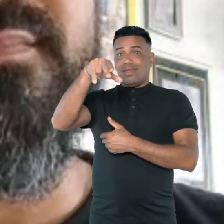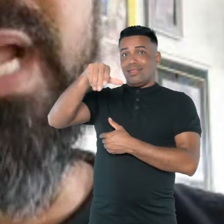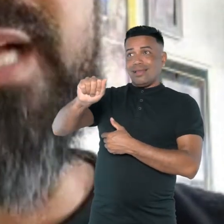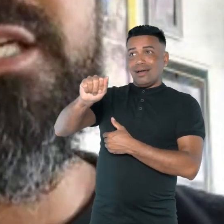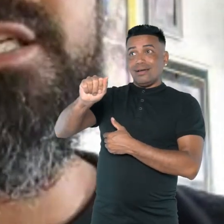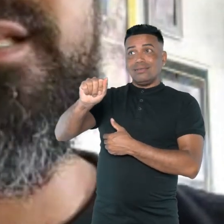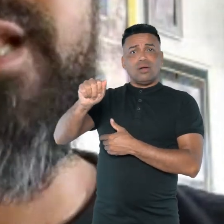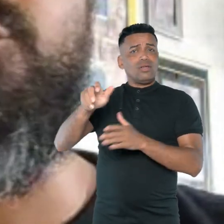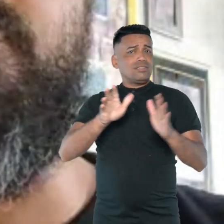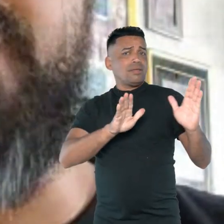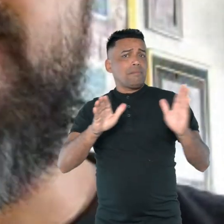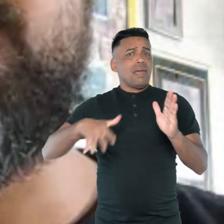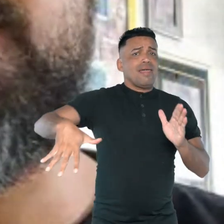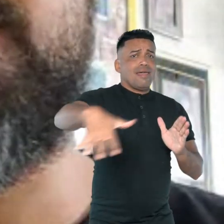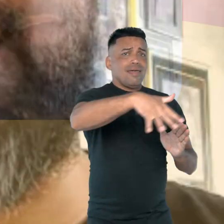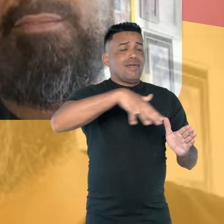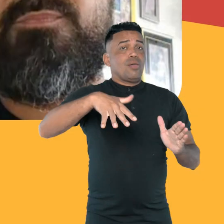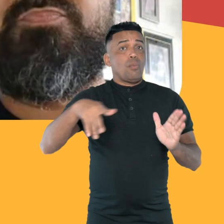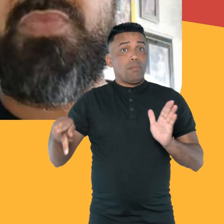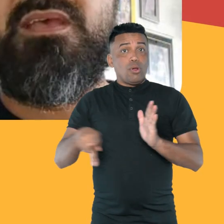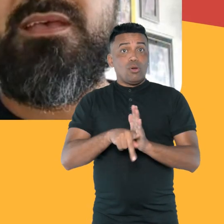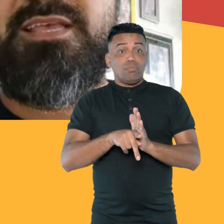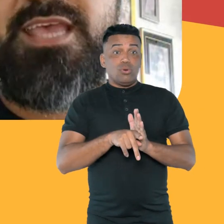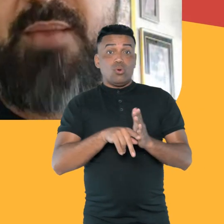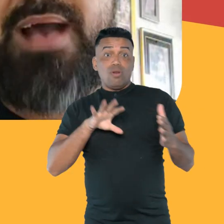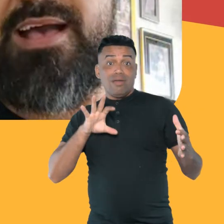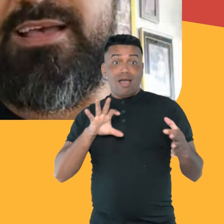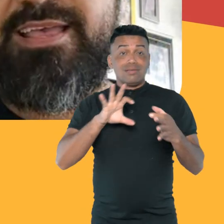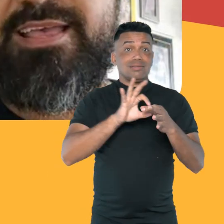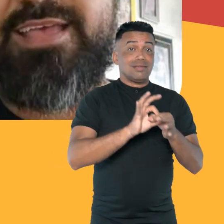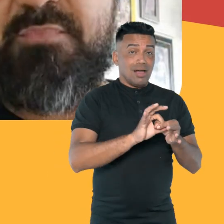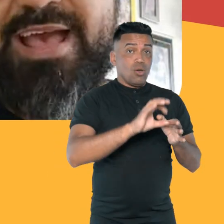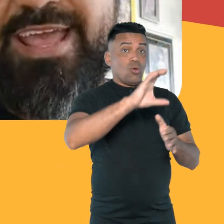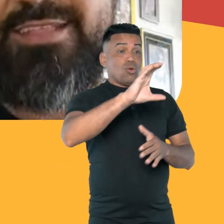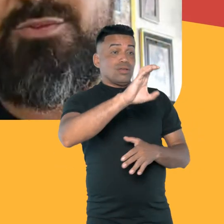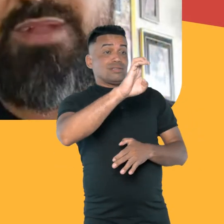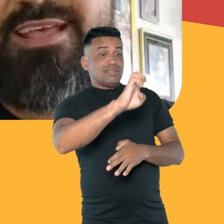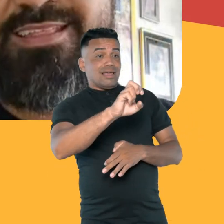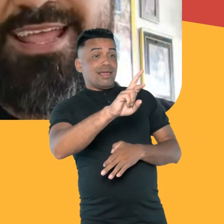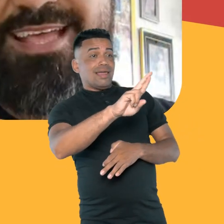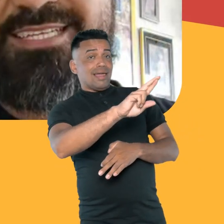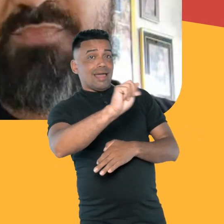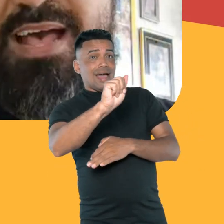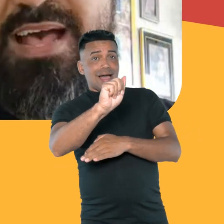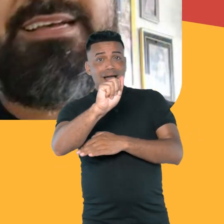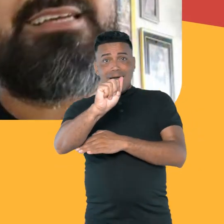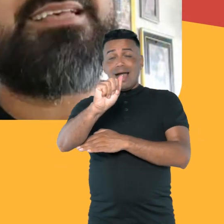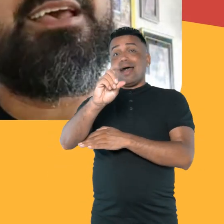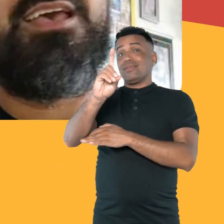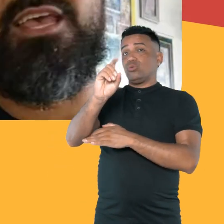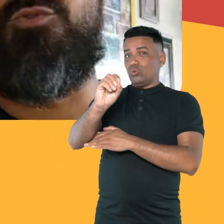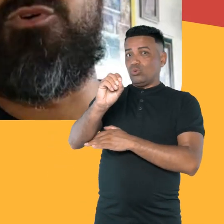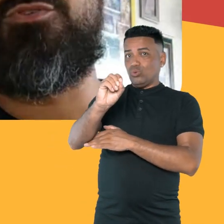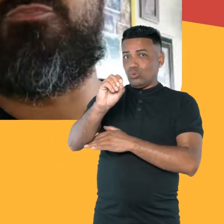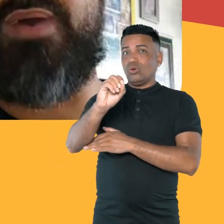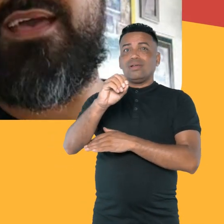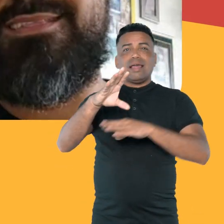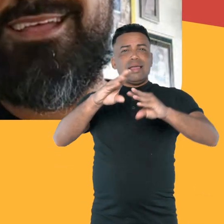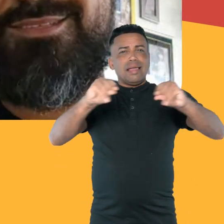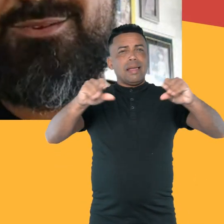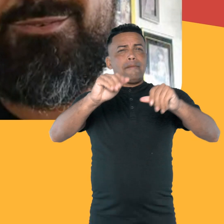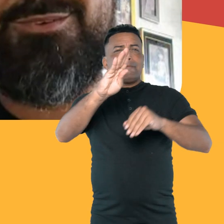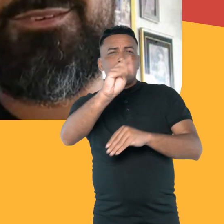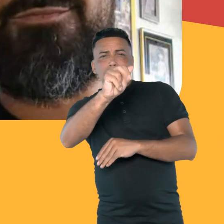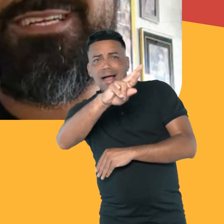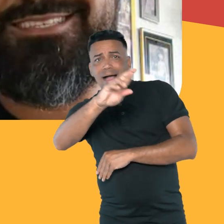Francisco, a gente tem um pé no Cerrado, que é barrento, né, que tem essas barrancas, e o outro